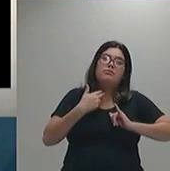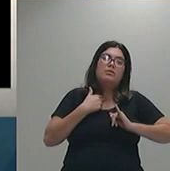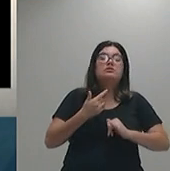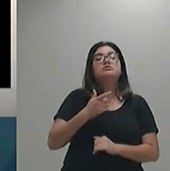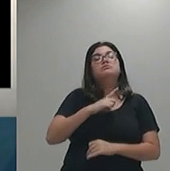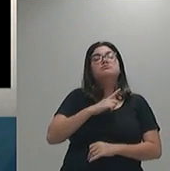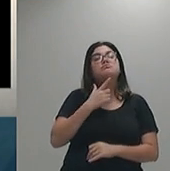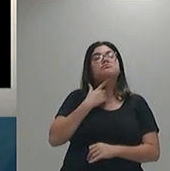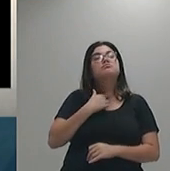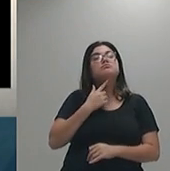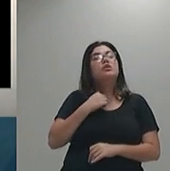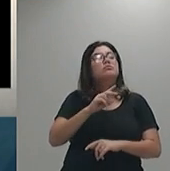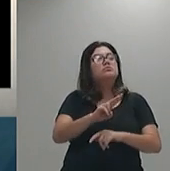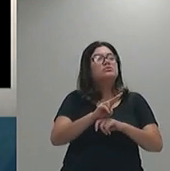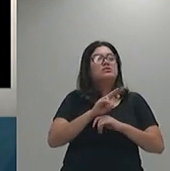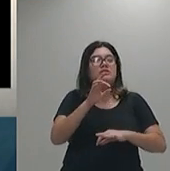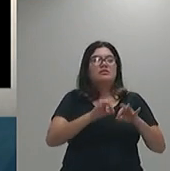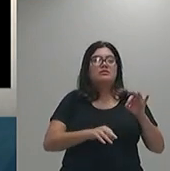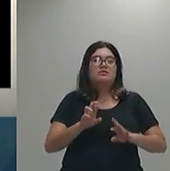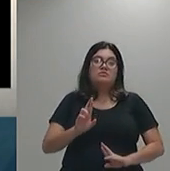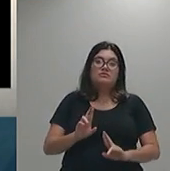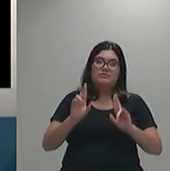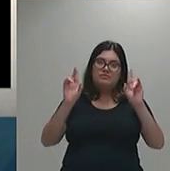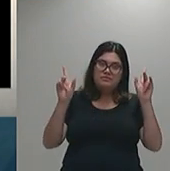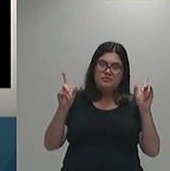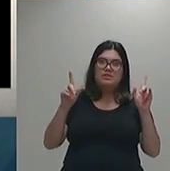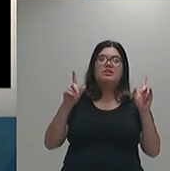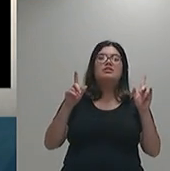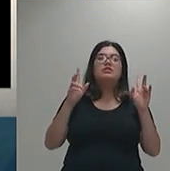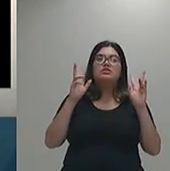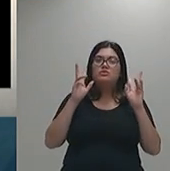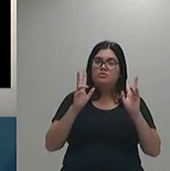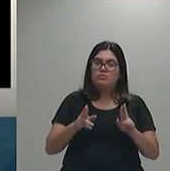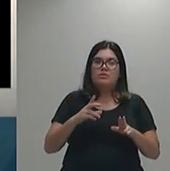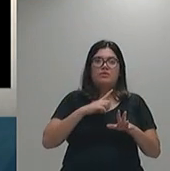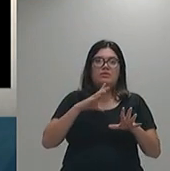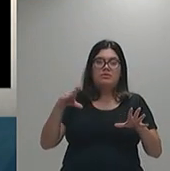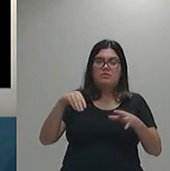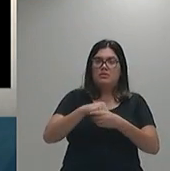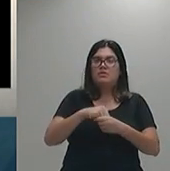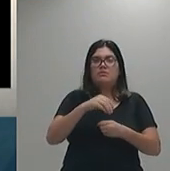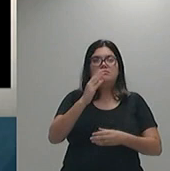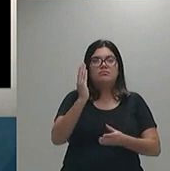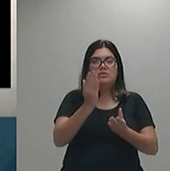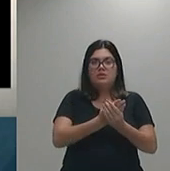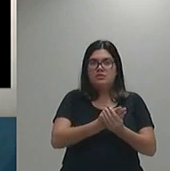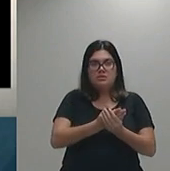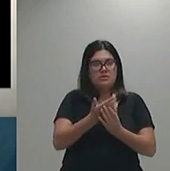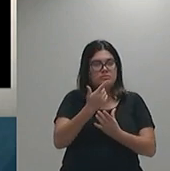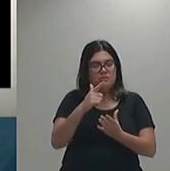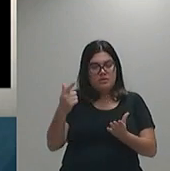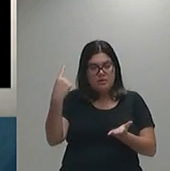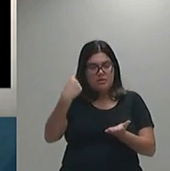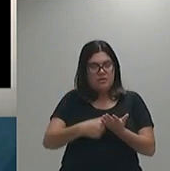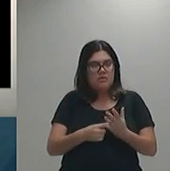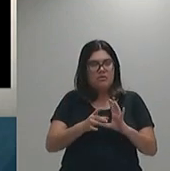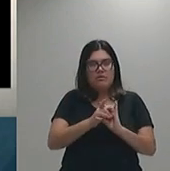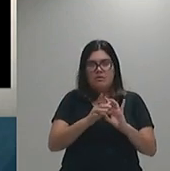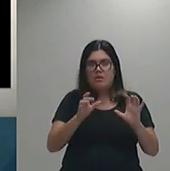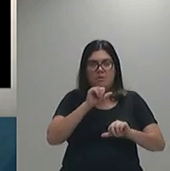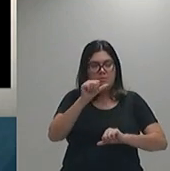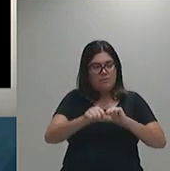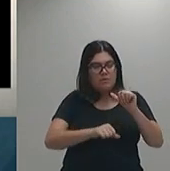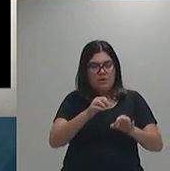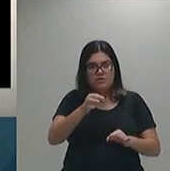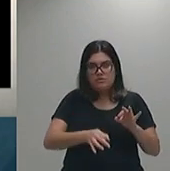tribunal diferente tal qual a uma parte em processo judicial não é lhe permitido mudar de Juiz quando não